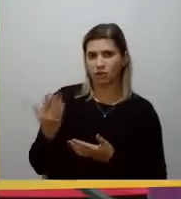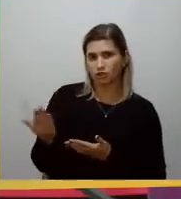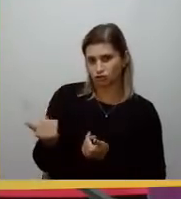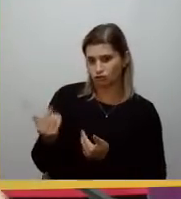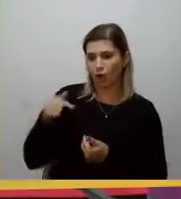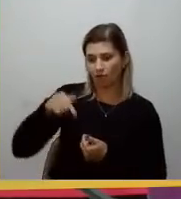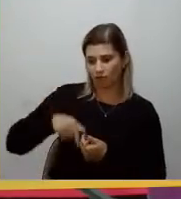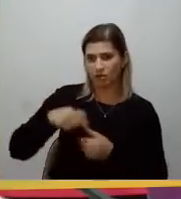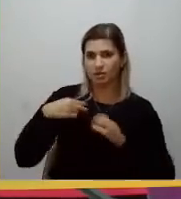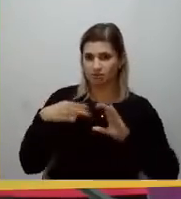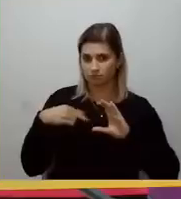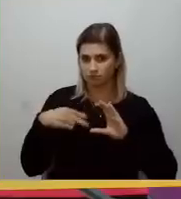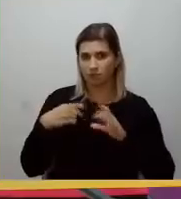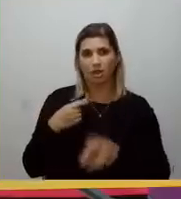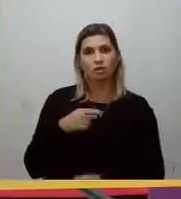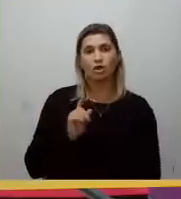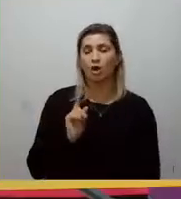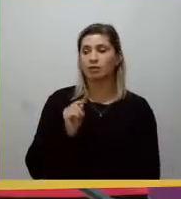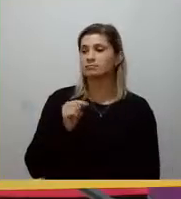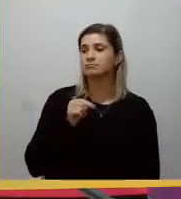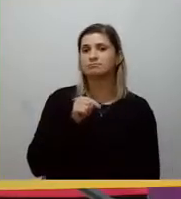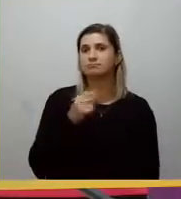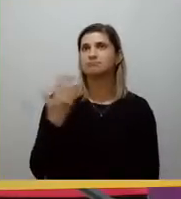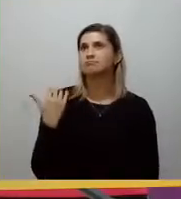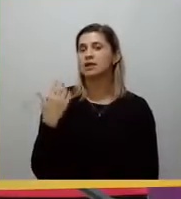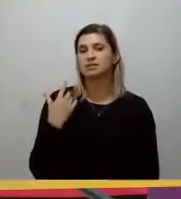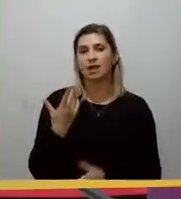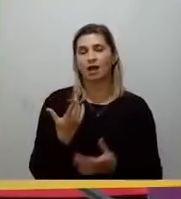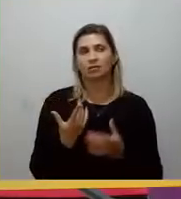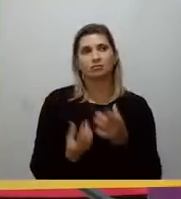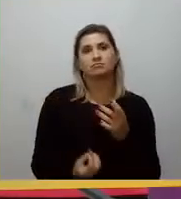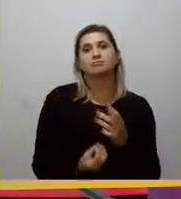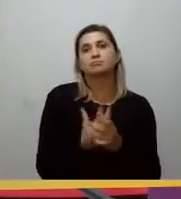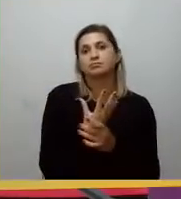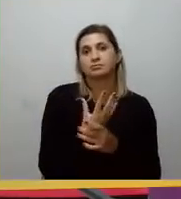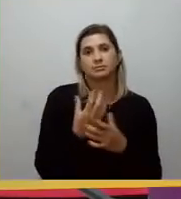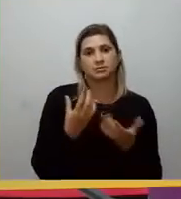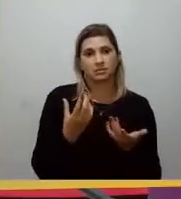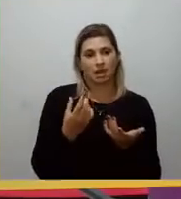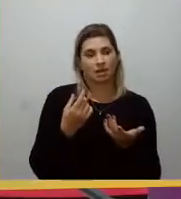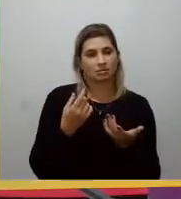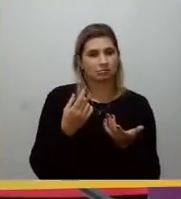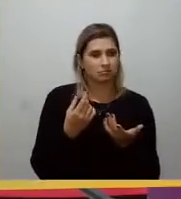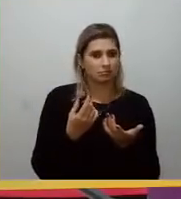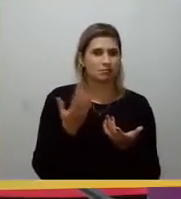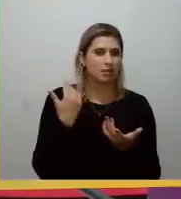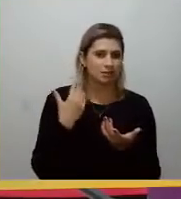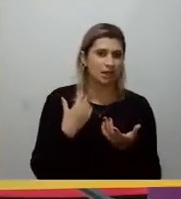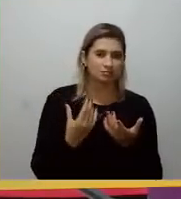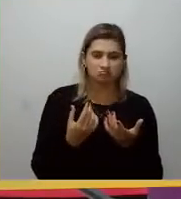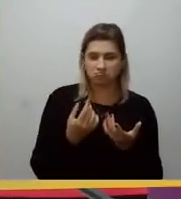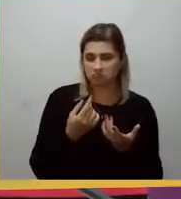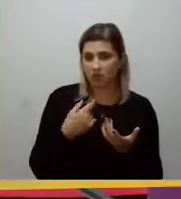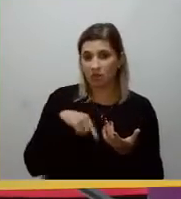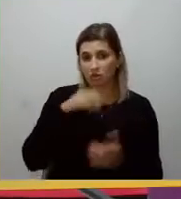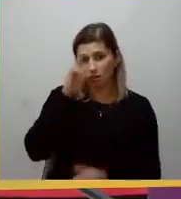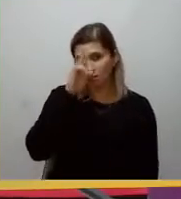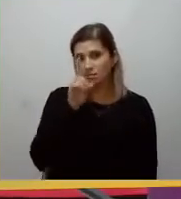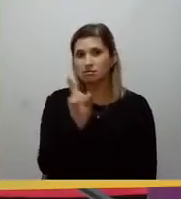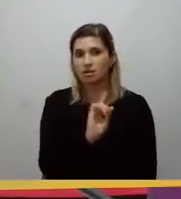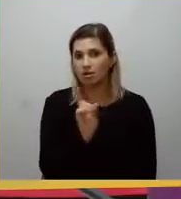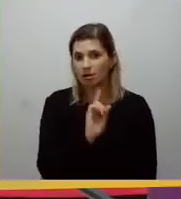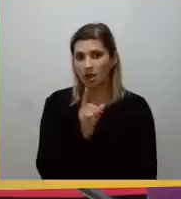desta casa, nós não somos da época da instalação e a gente talvez não se recorde como era a questão de água e saneamento do